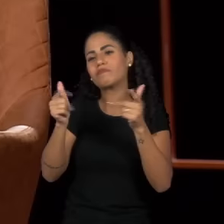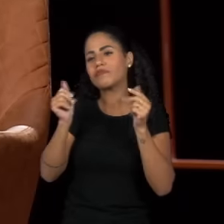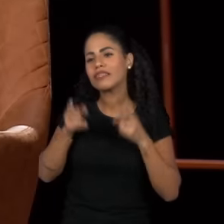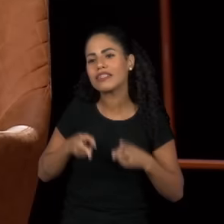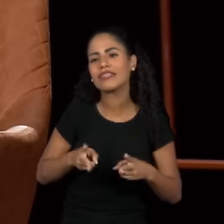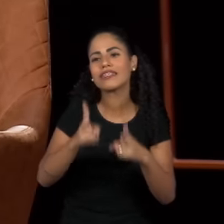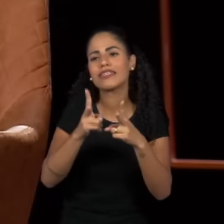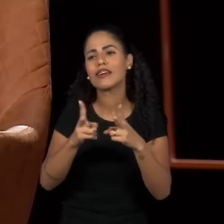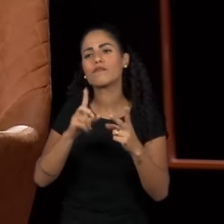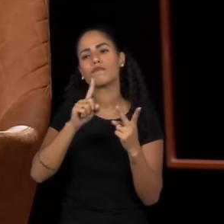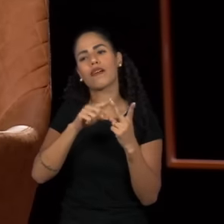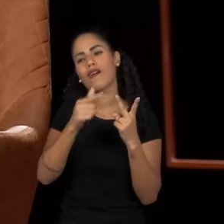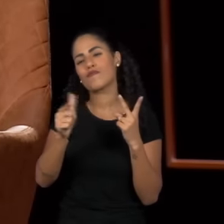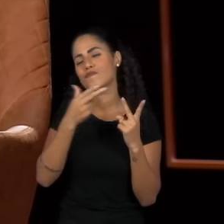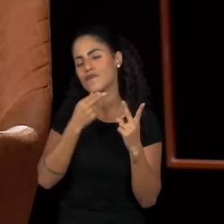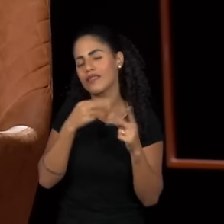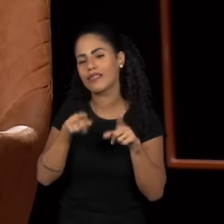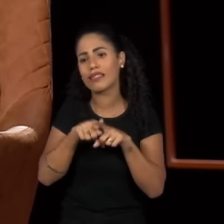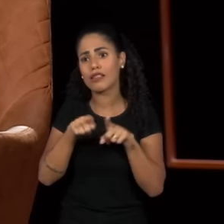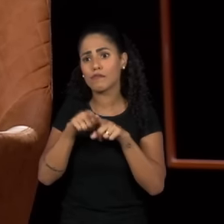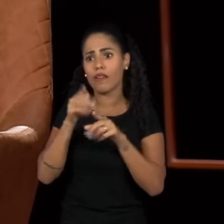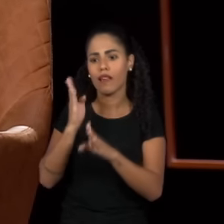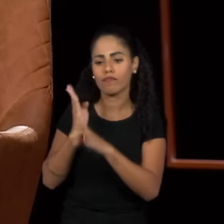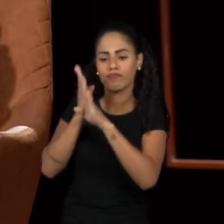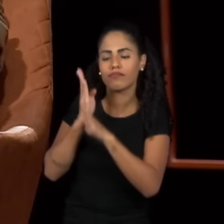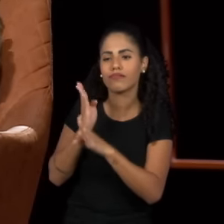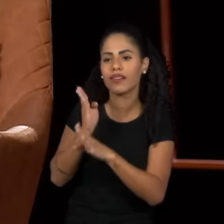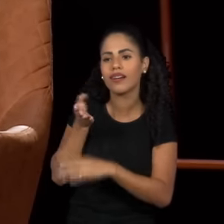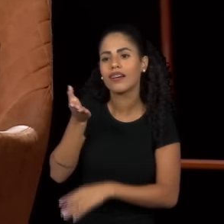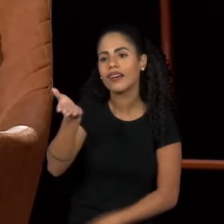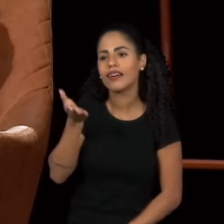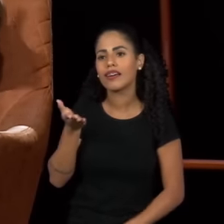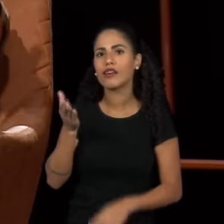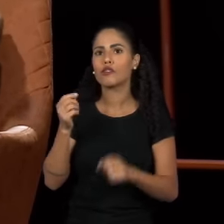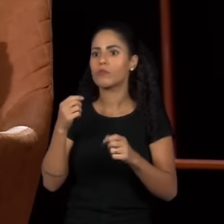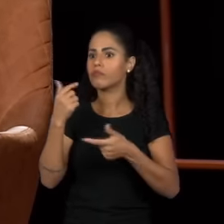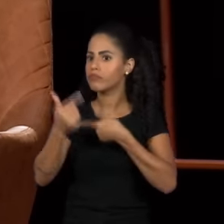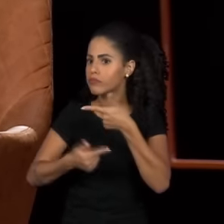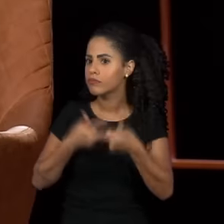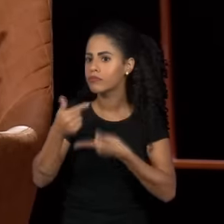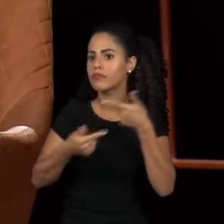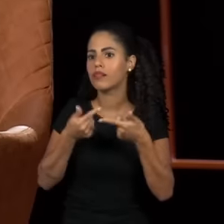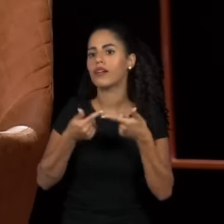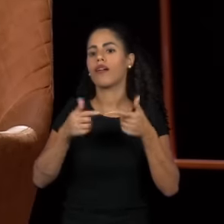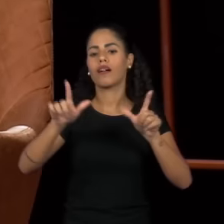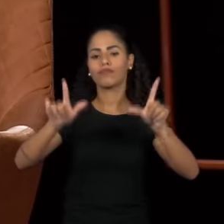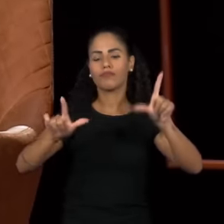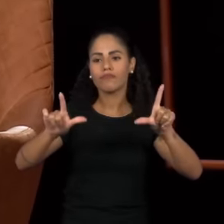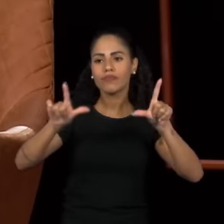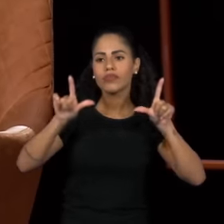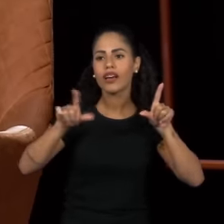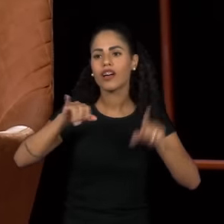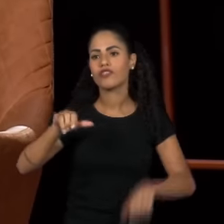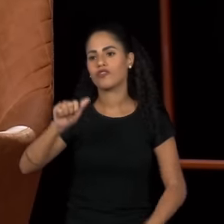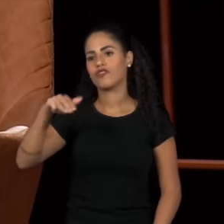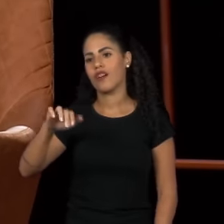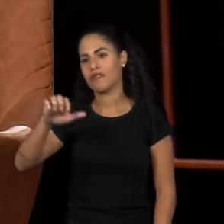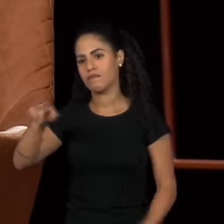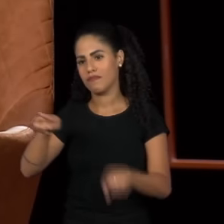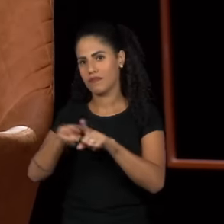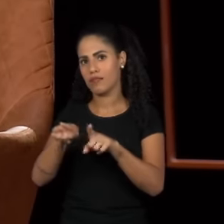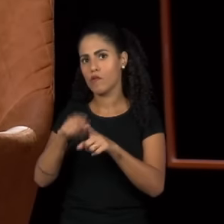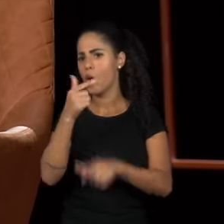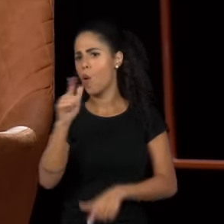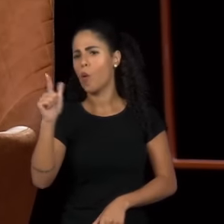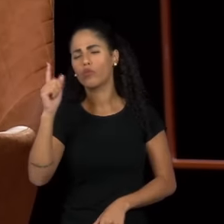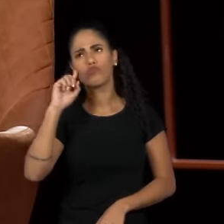Jaime nem se fala, porque eu fui descoberta para o grande público, assim, foi através do Jaime Monjardim. Outro dia